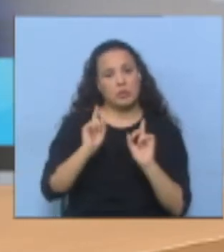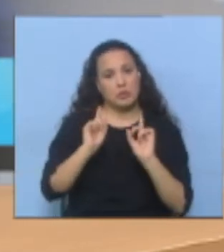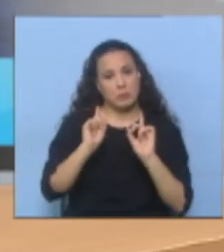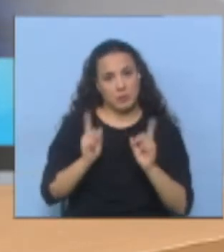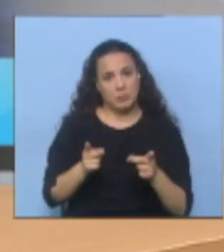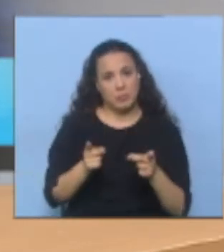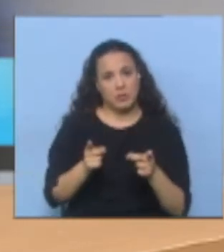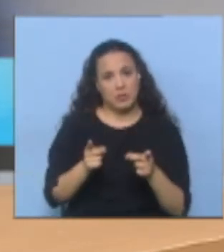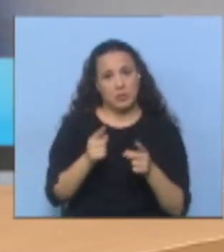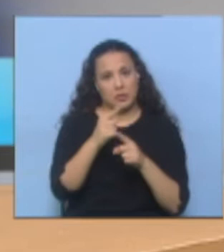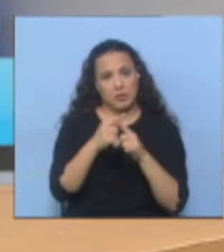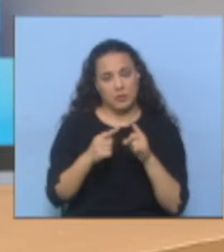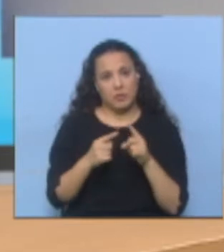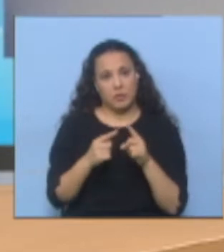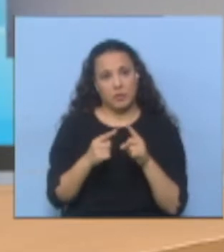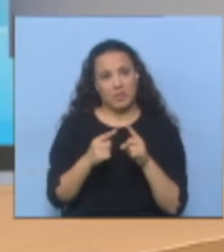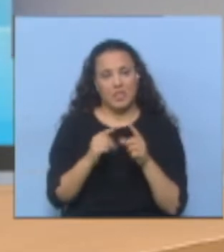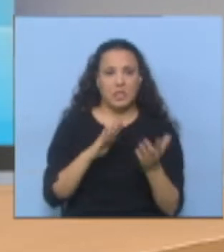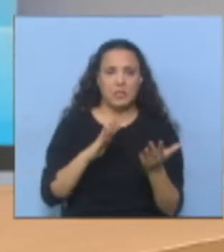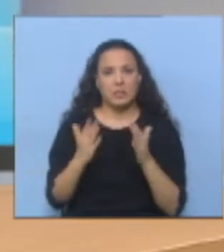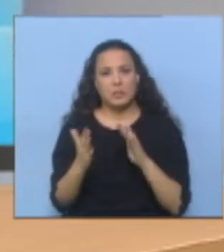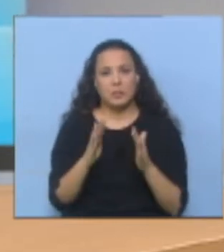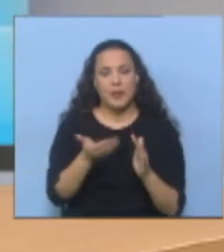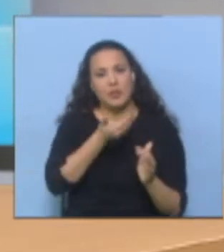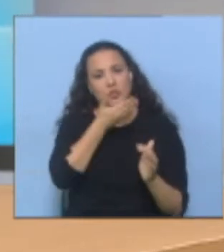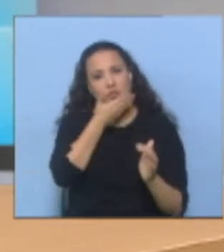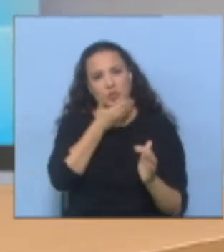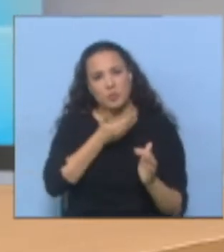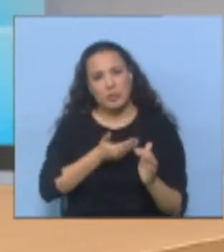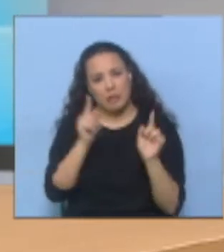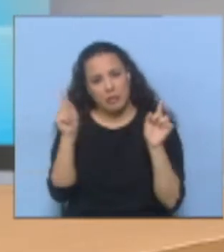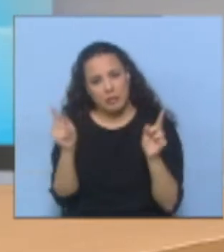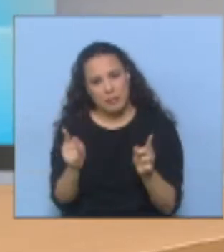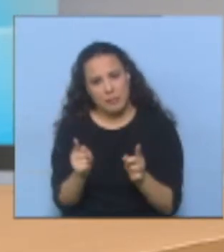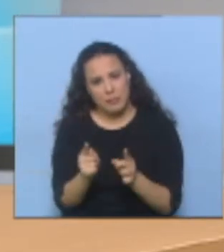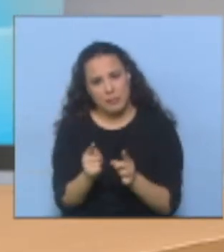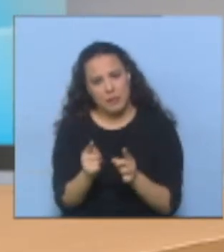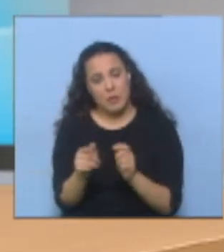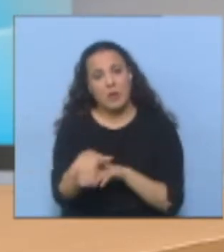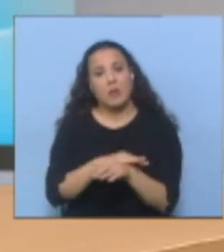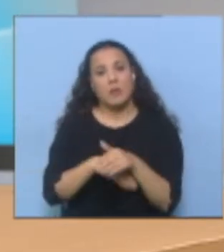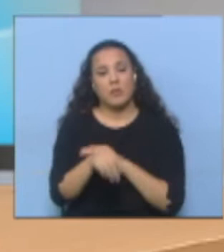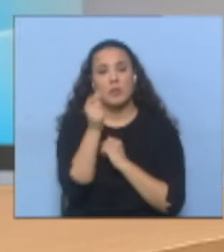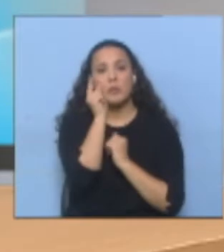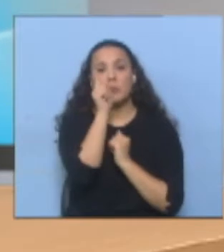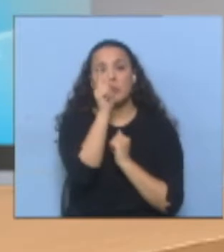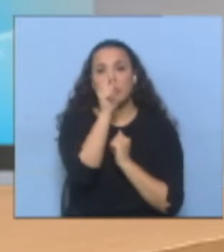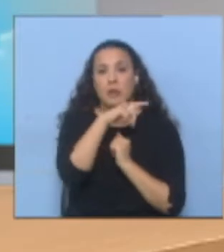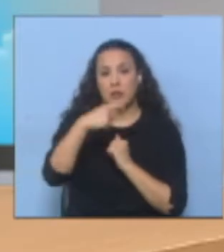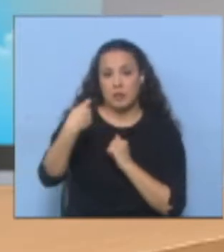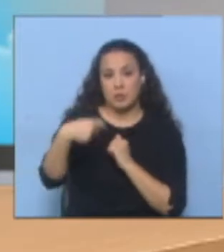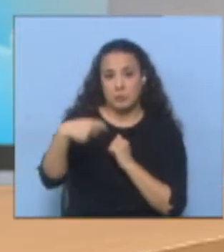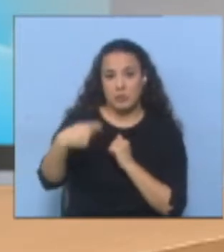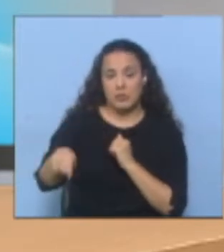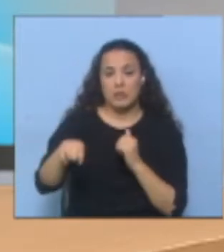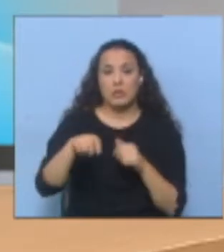formato mais experimental, mais reduzido, pelas mãos do então presidente da direção da